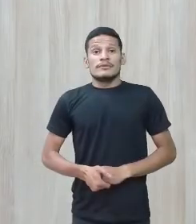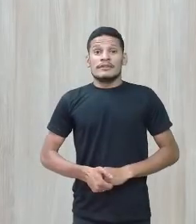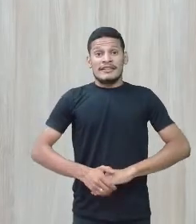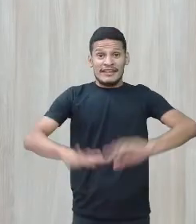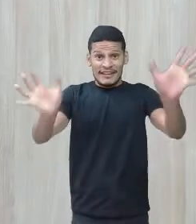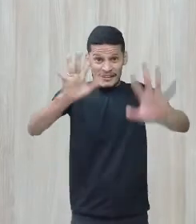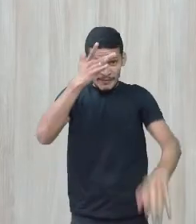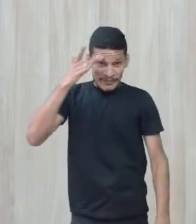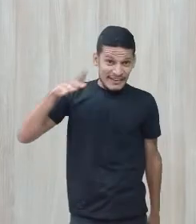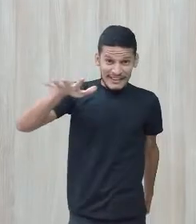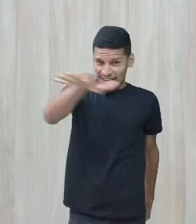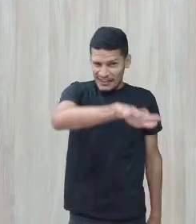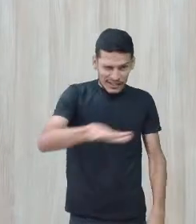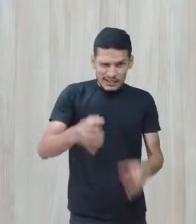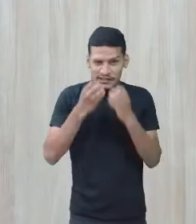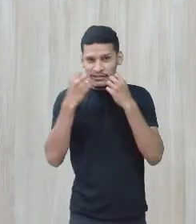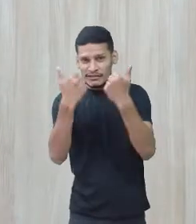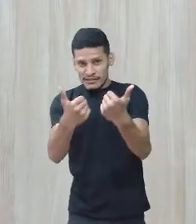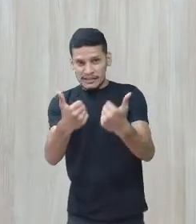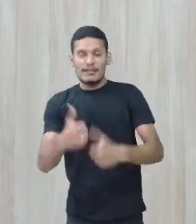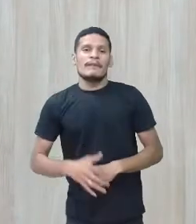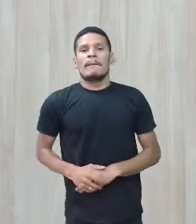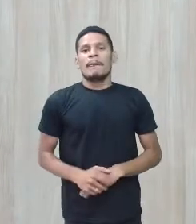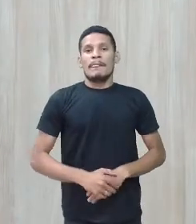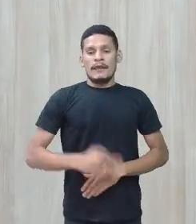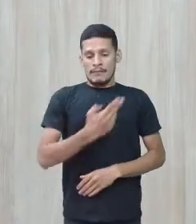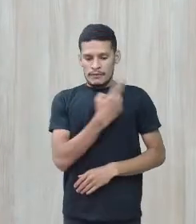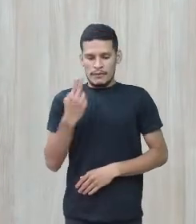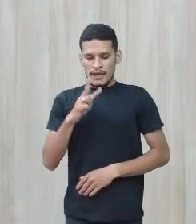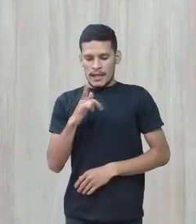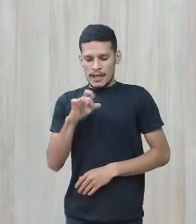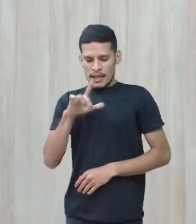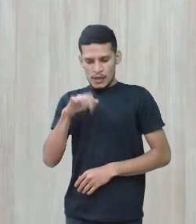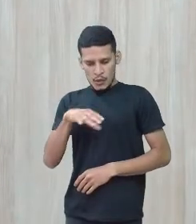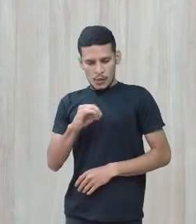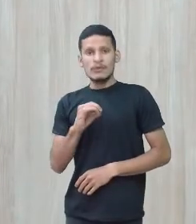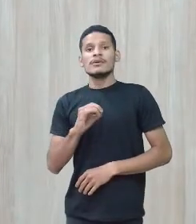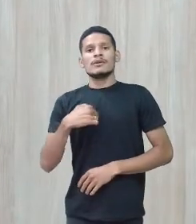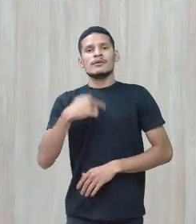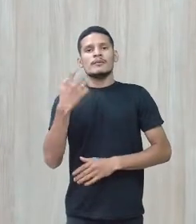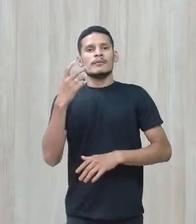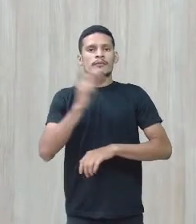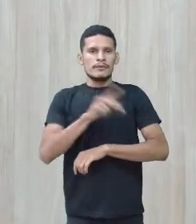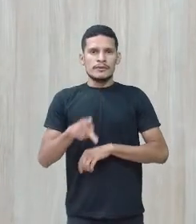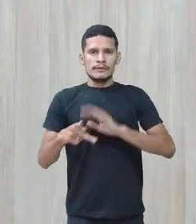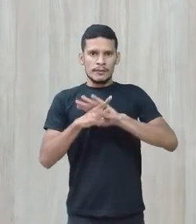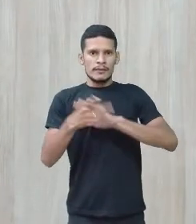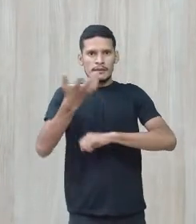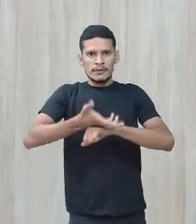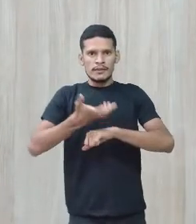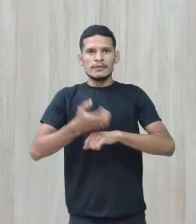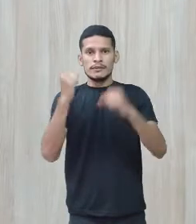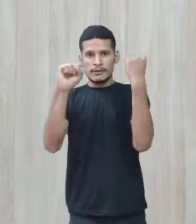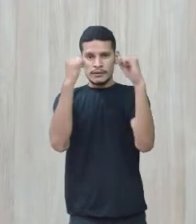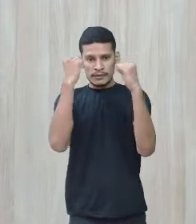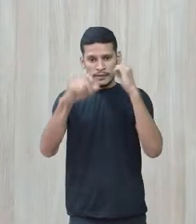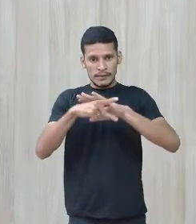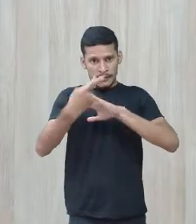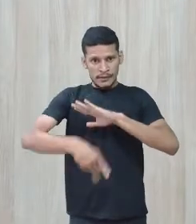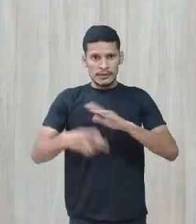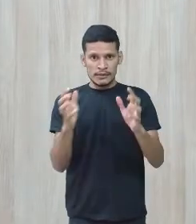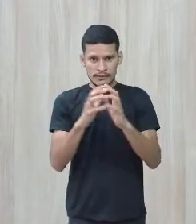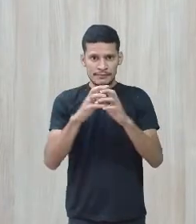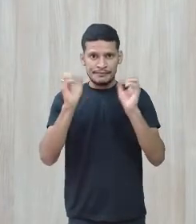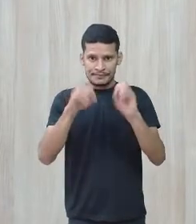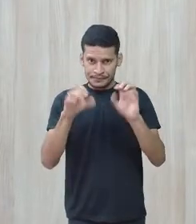E aí, pessoas? Tudo bem com vocês? Eu me chamo Heleno Júnior, sou professor de Educação Física da Escola Municipal para Aulas